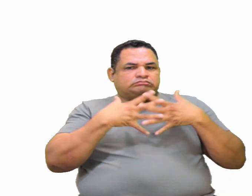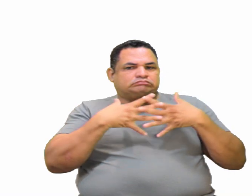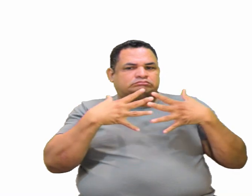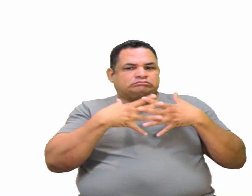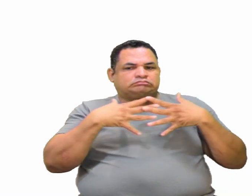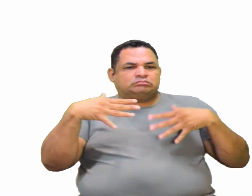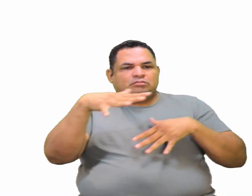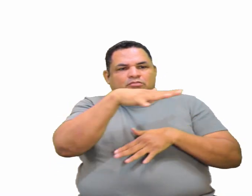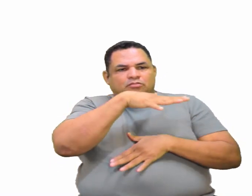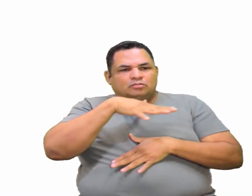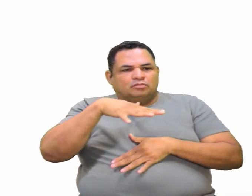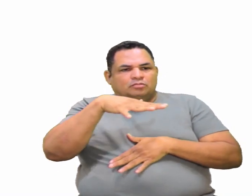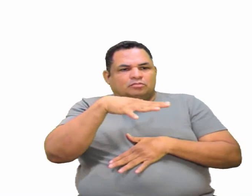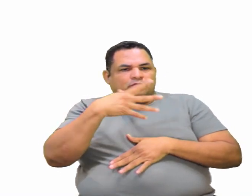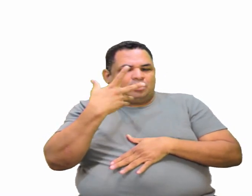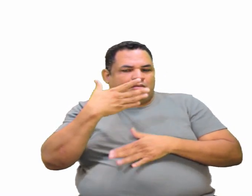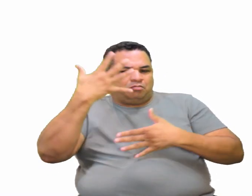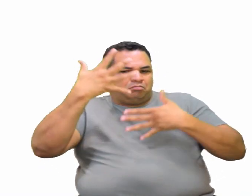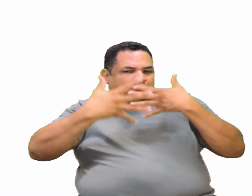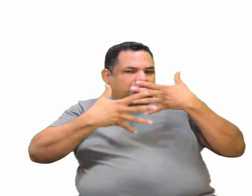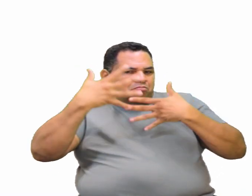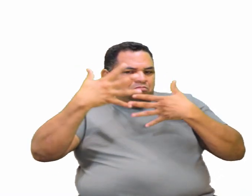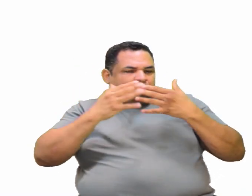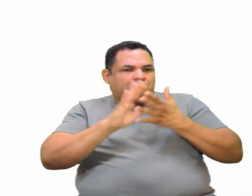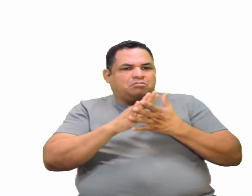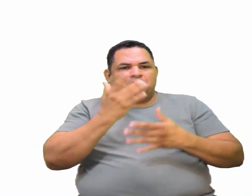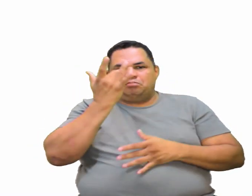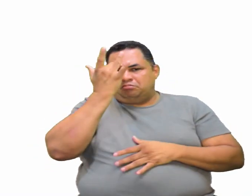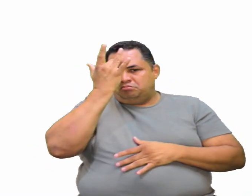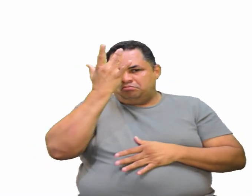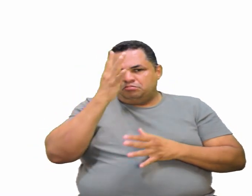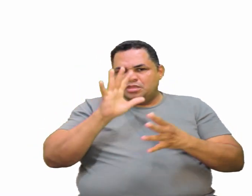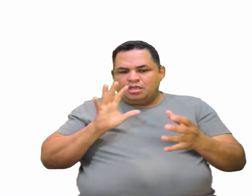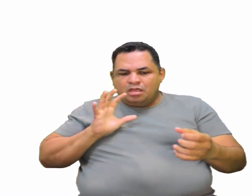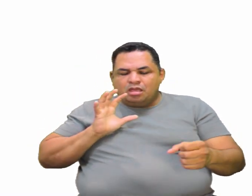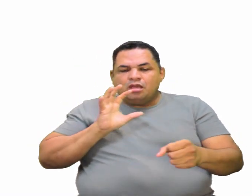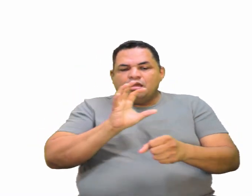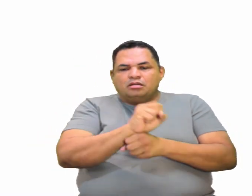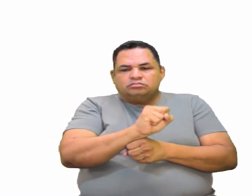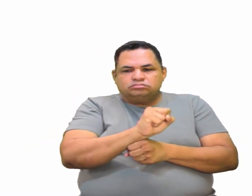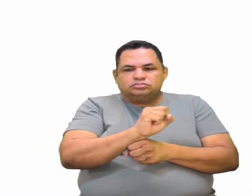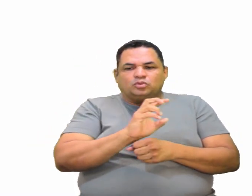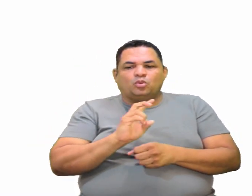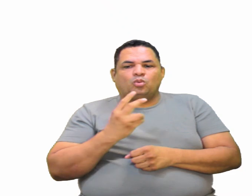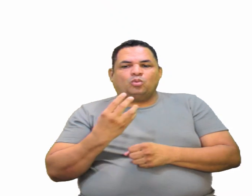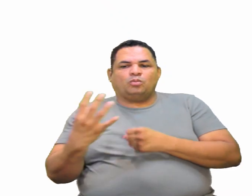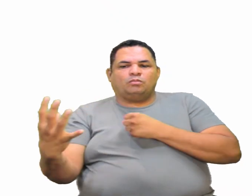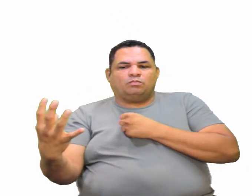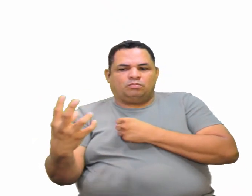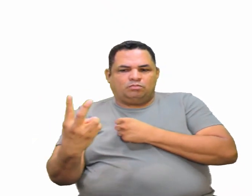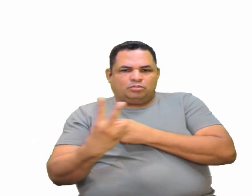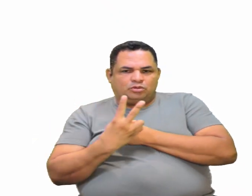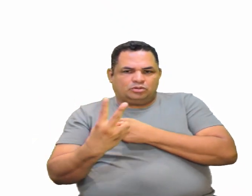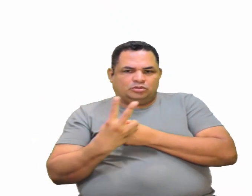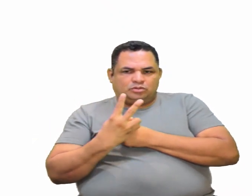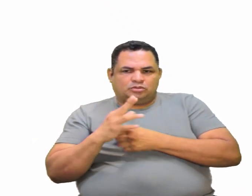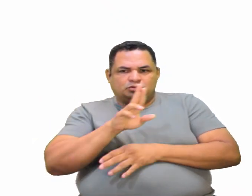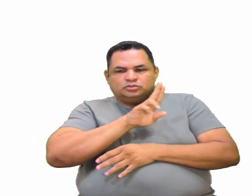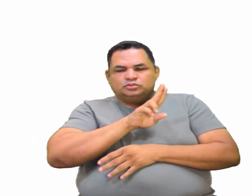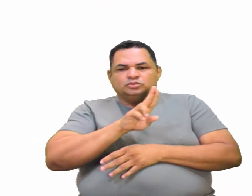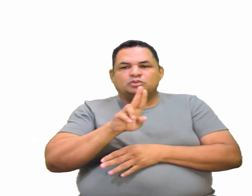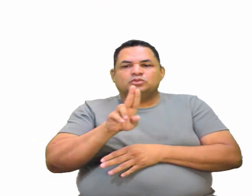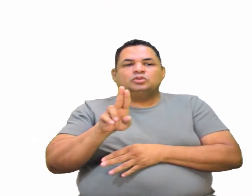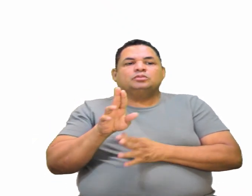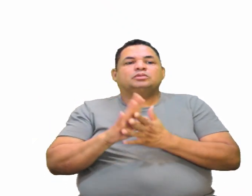se confunda ao ambiente, facilitando seu ataque e ou defesa. A esse tipo de